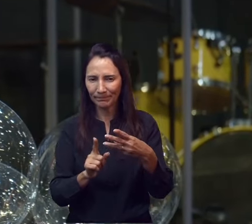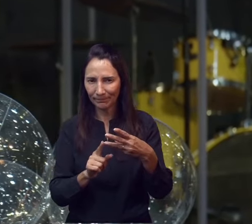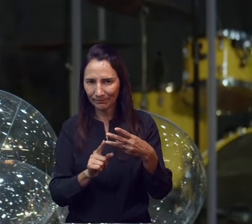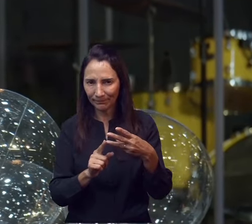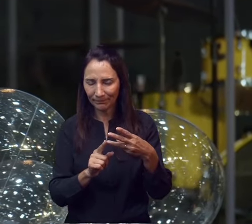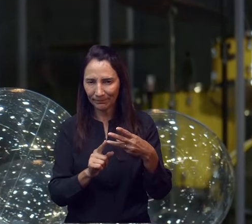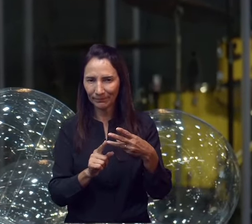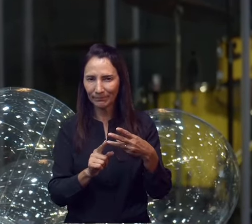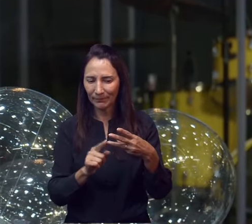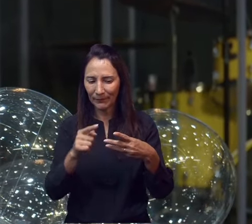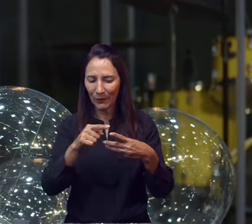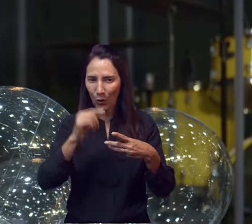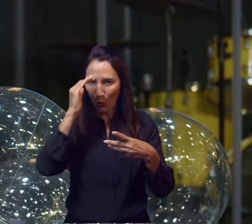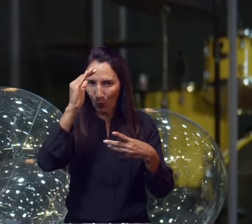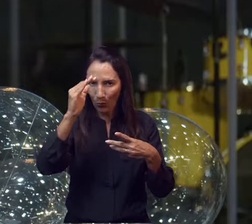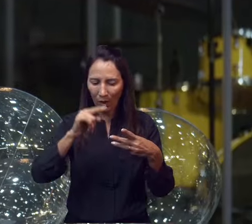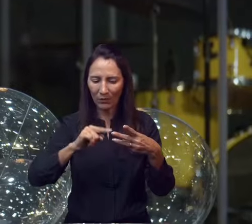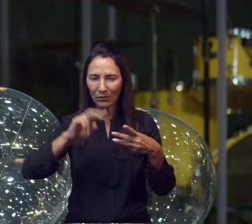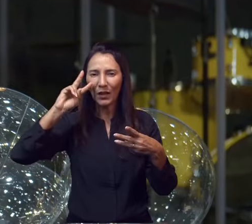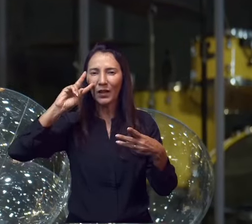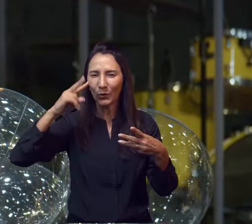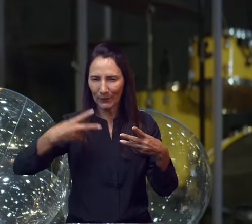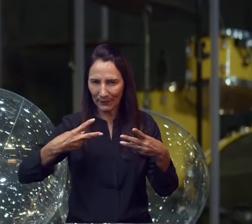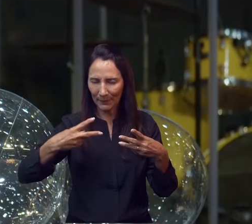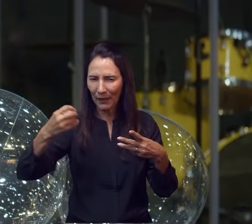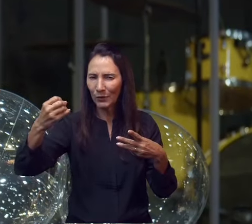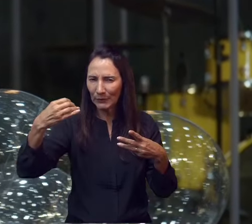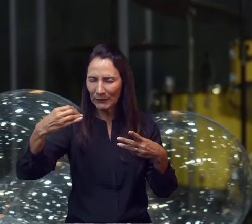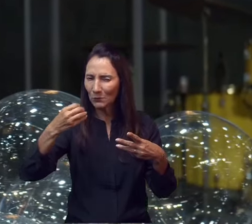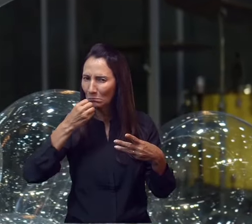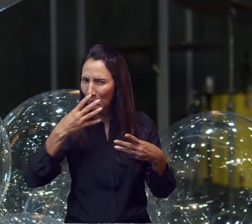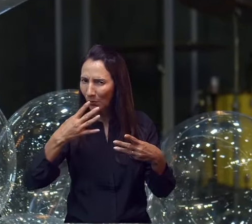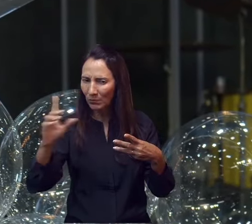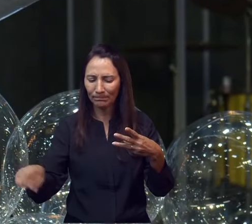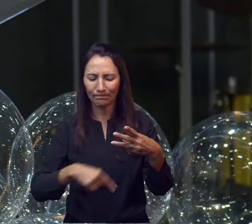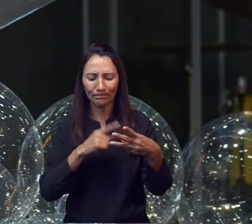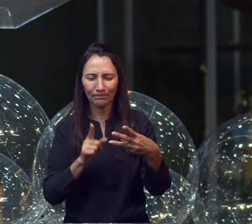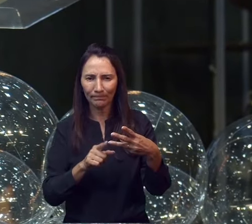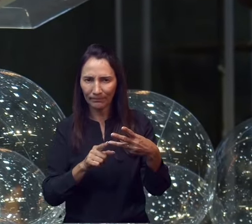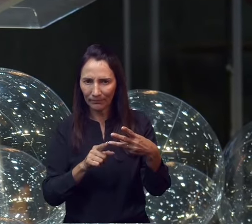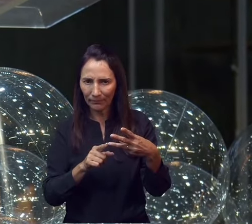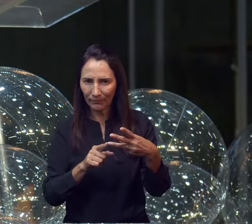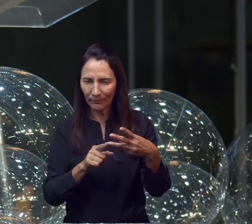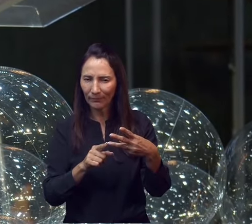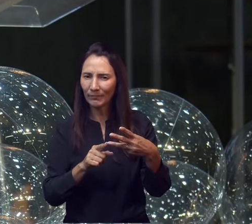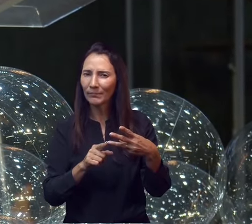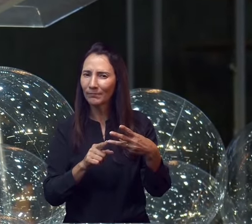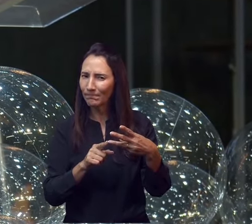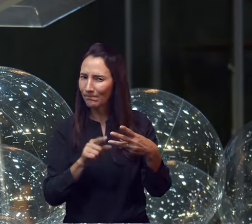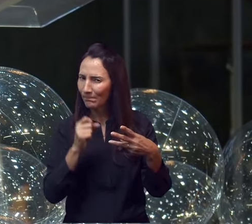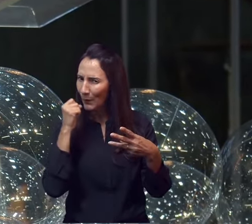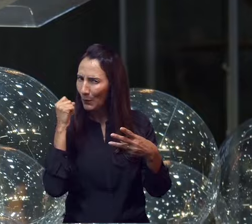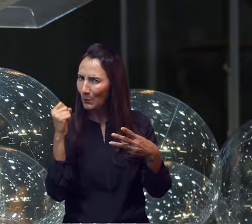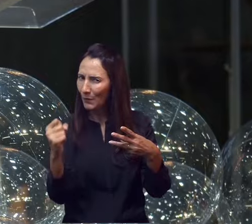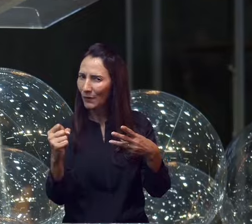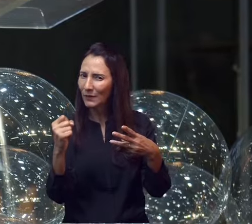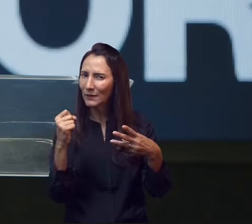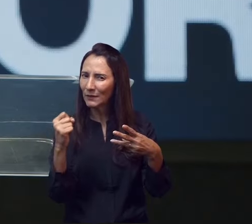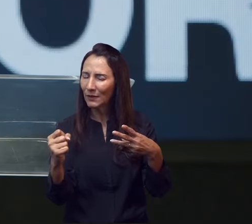honra reconhecer o ensino terceiro e algo poderoso